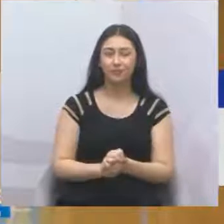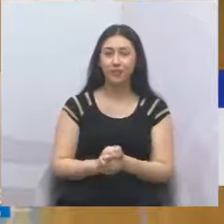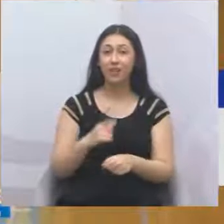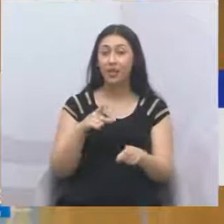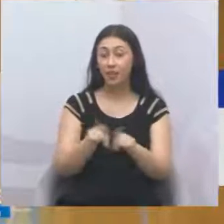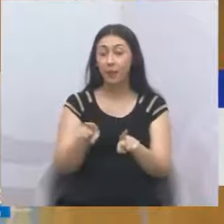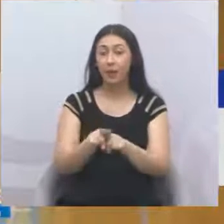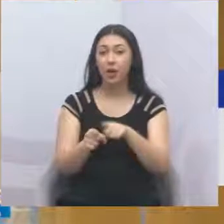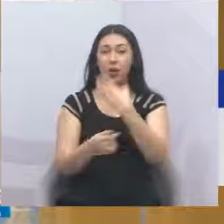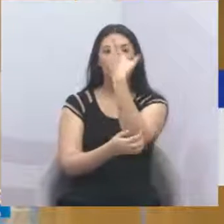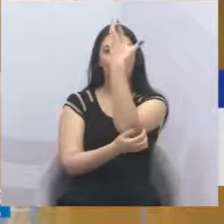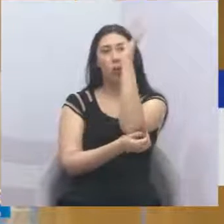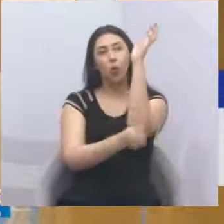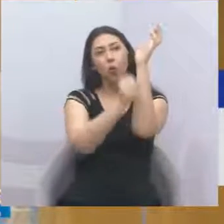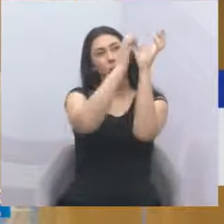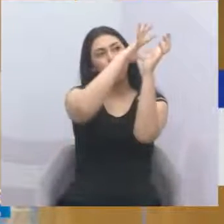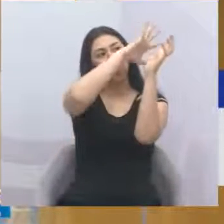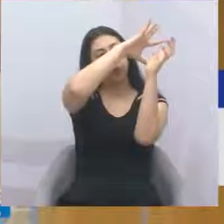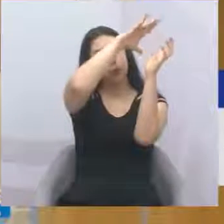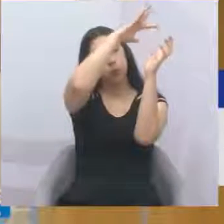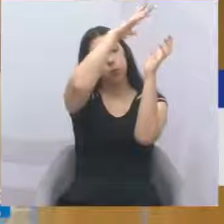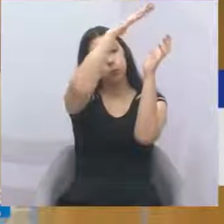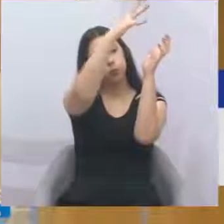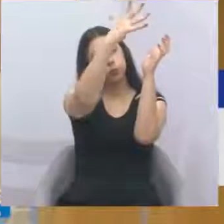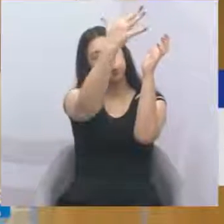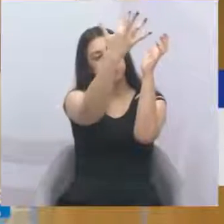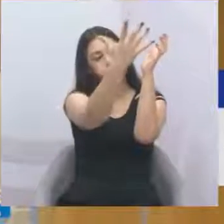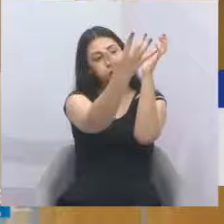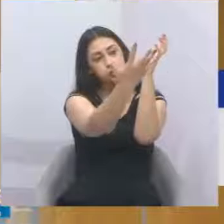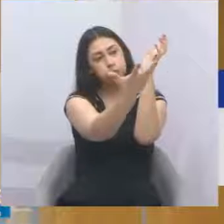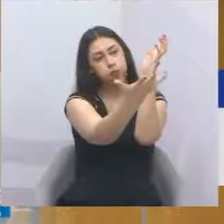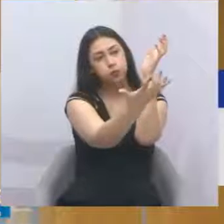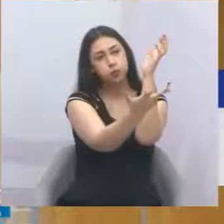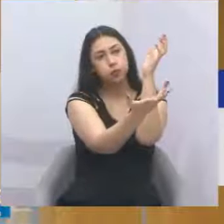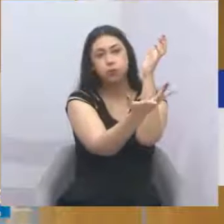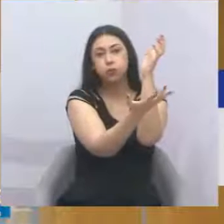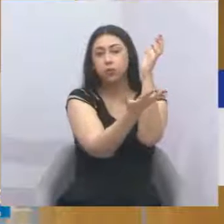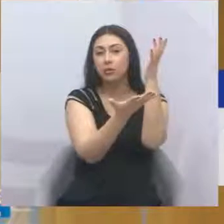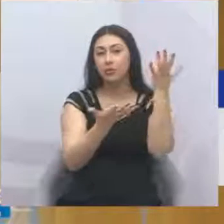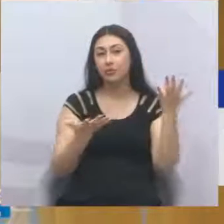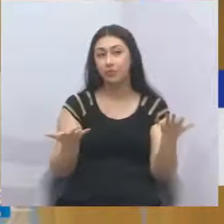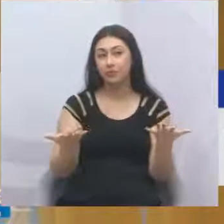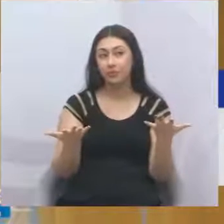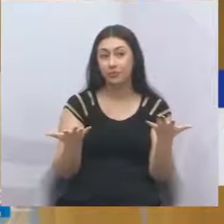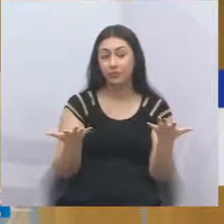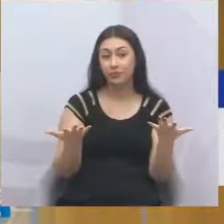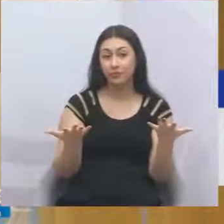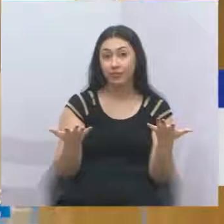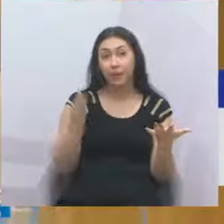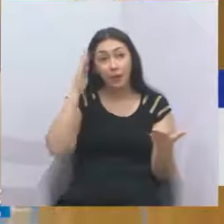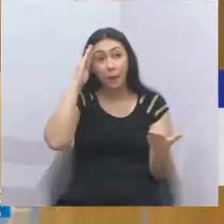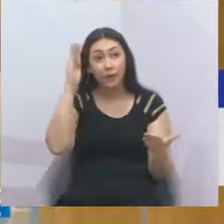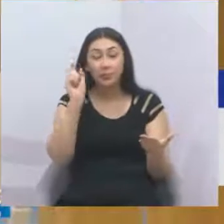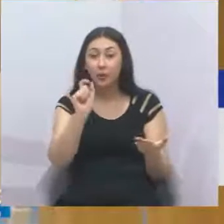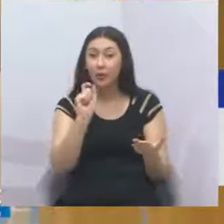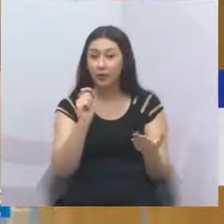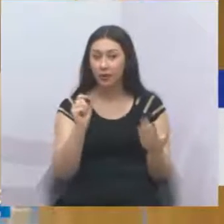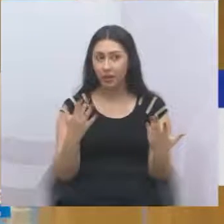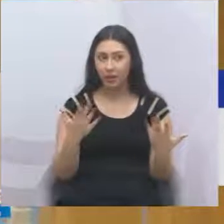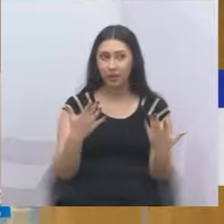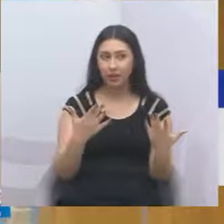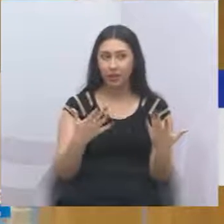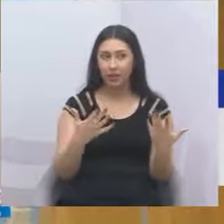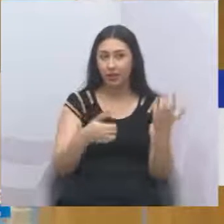copas, né, os galhos que vão, tanto na parte de cima como na de baixo, mas o principal problema